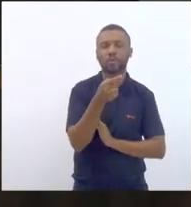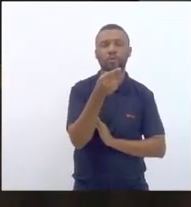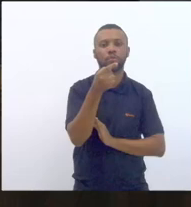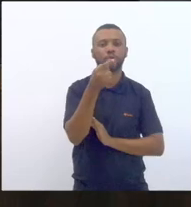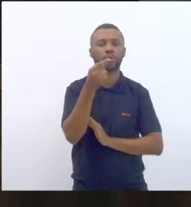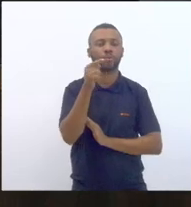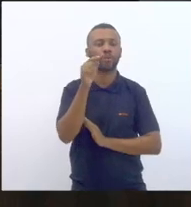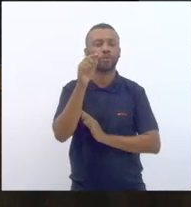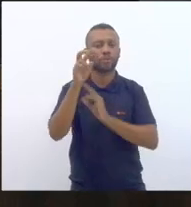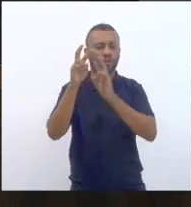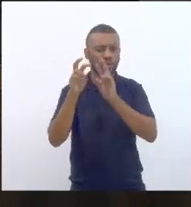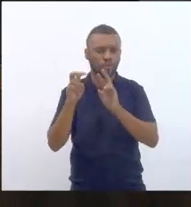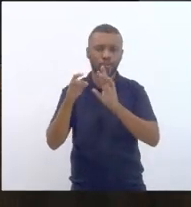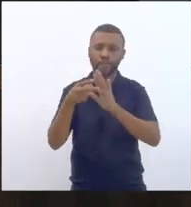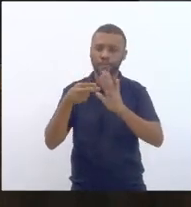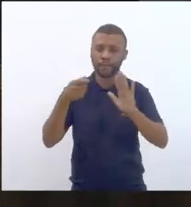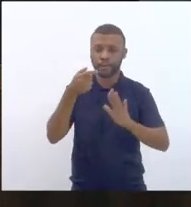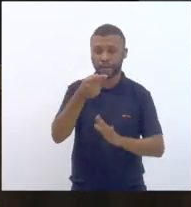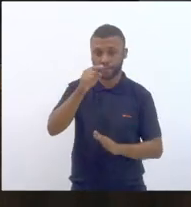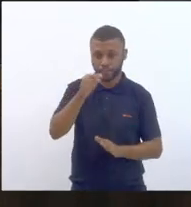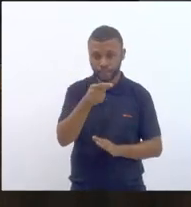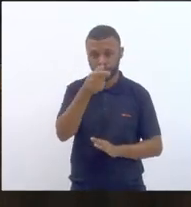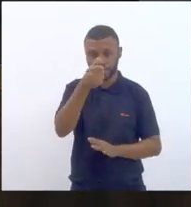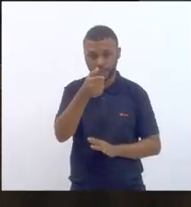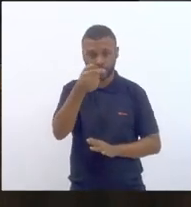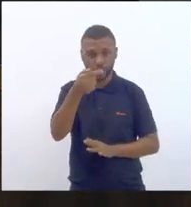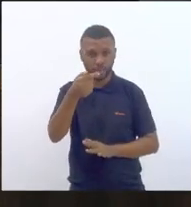veto oposto ao projeto de lei 7.174 de